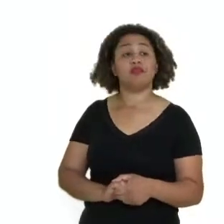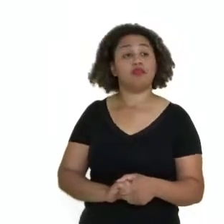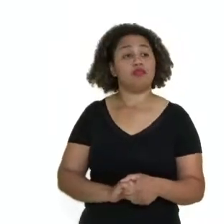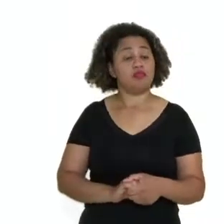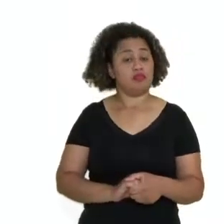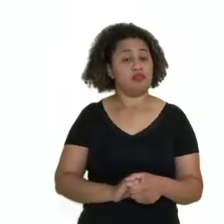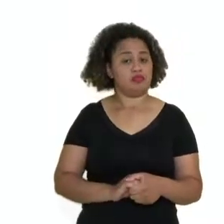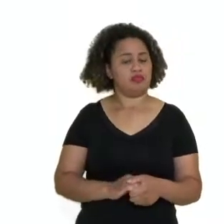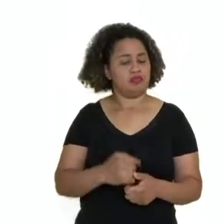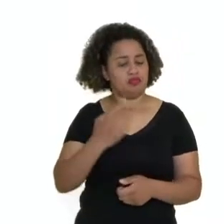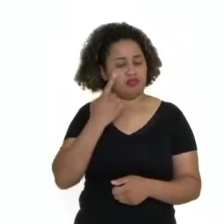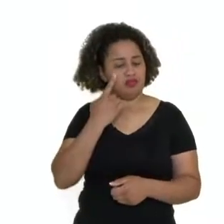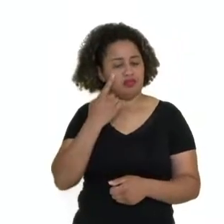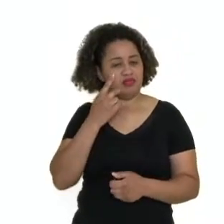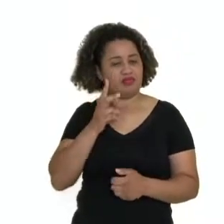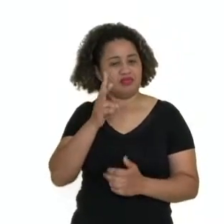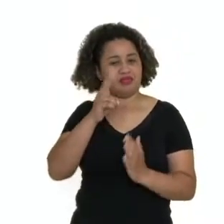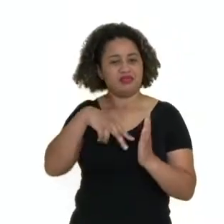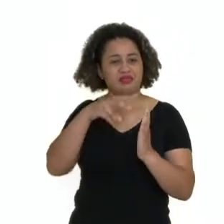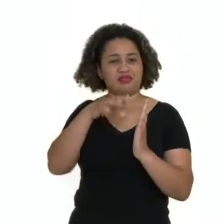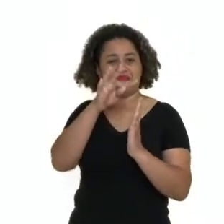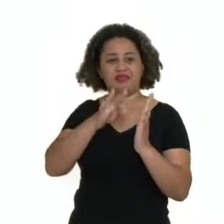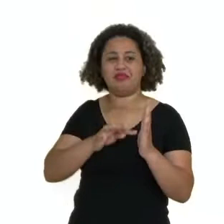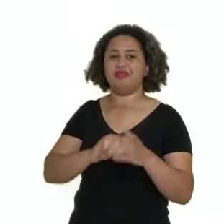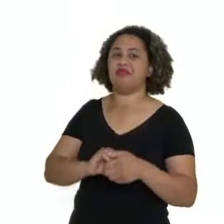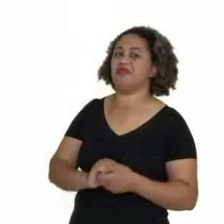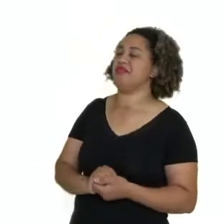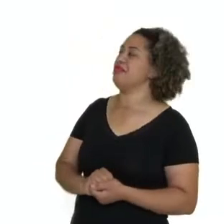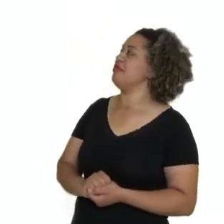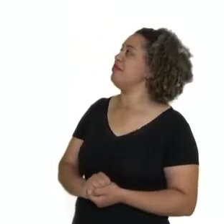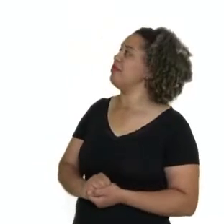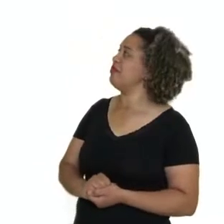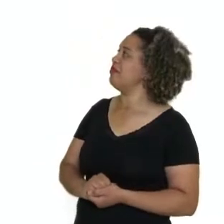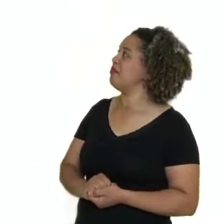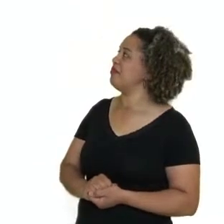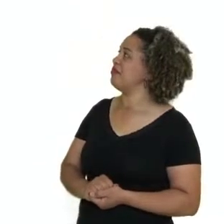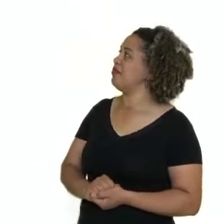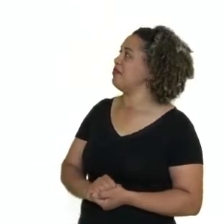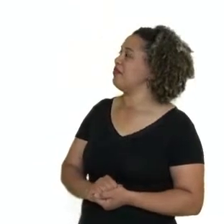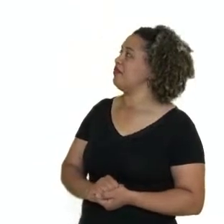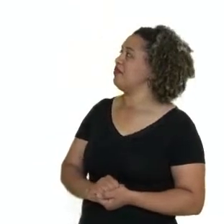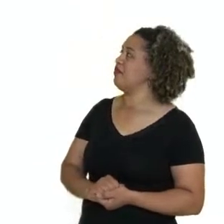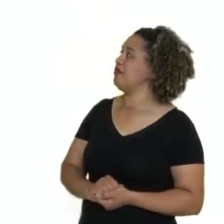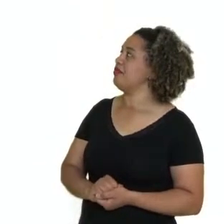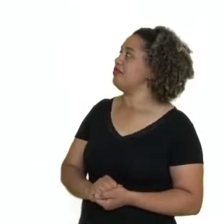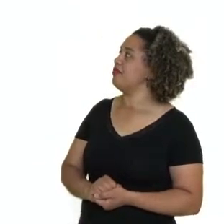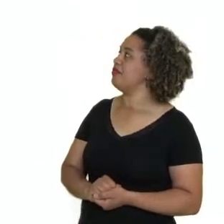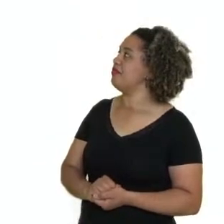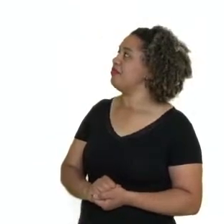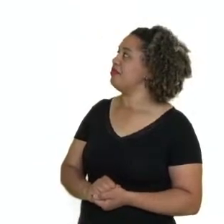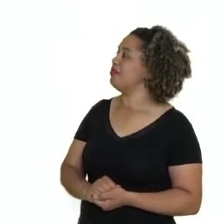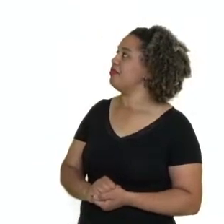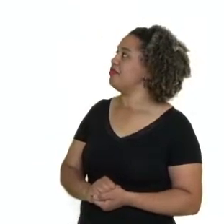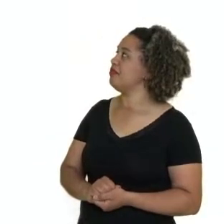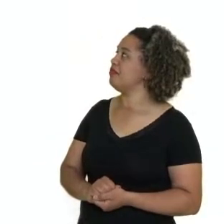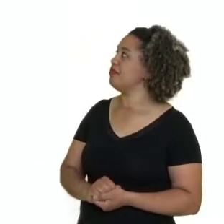indígenas estão distribuídas em 827 municípios brasileiros. Do total de